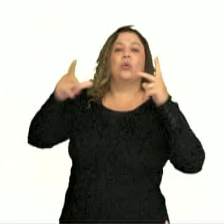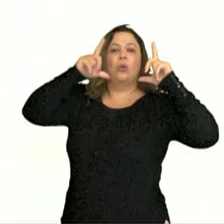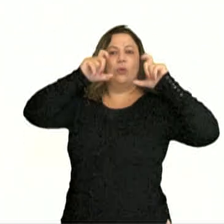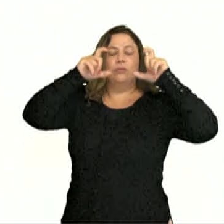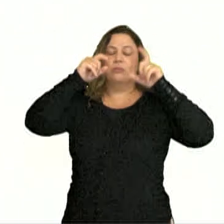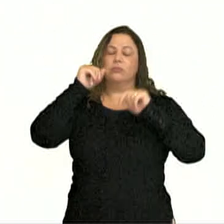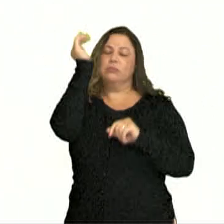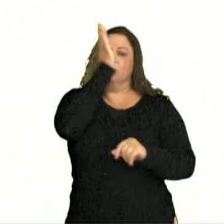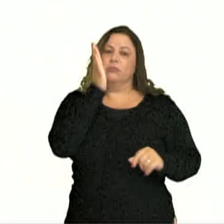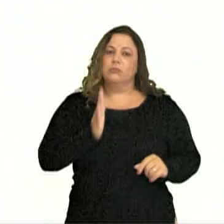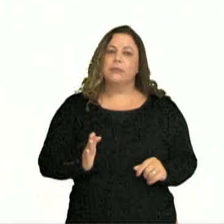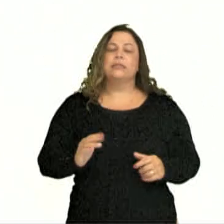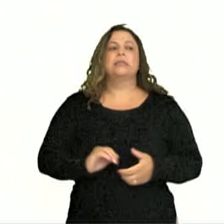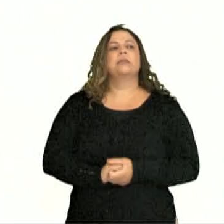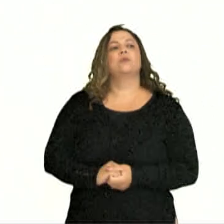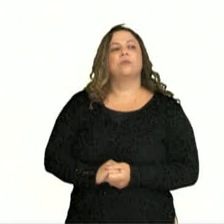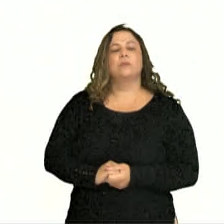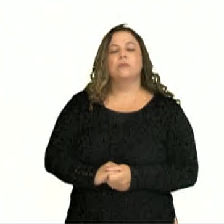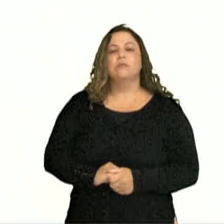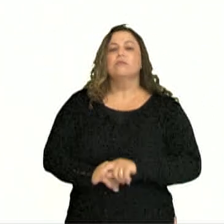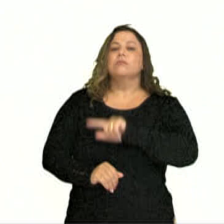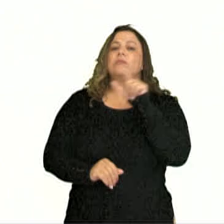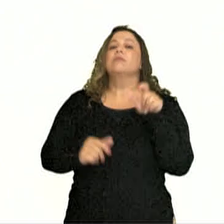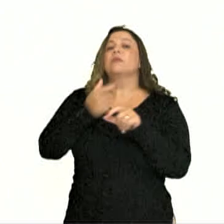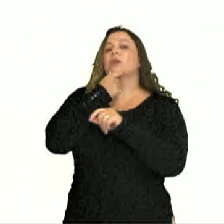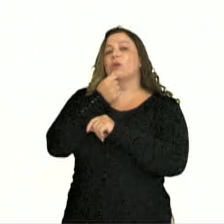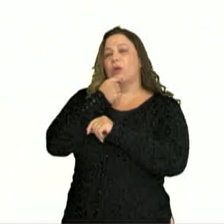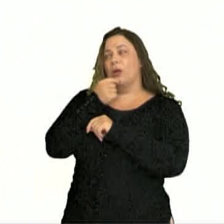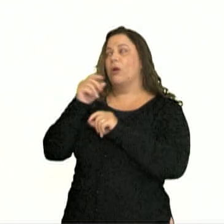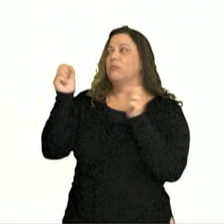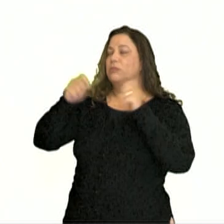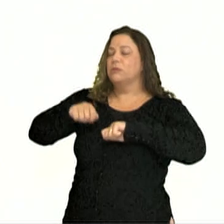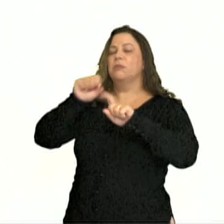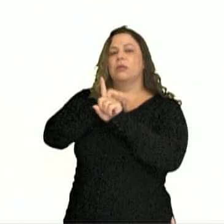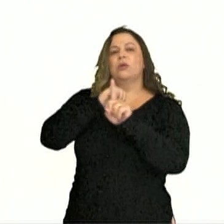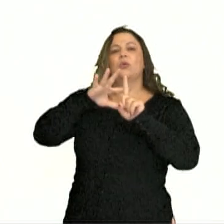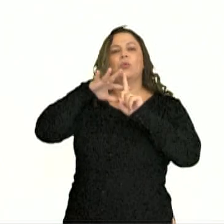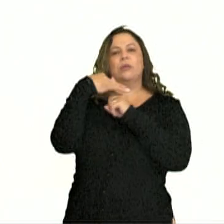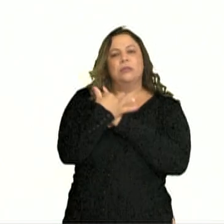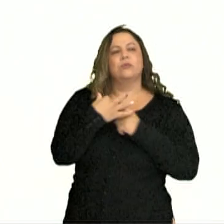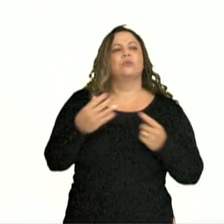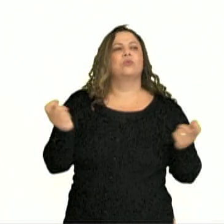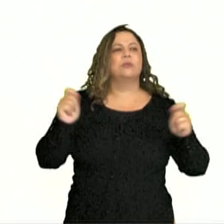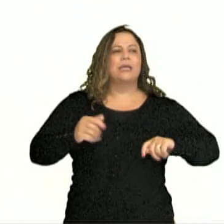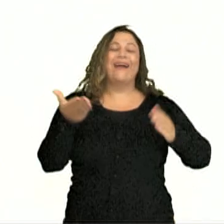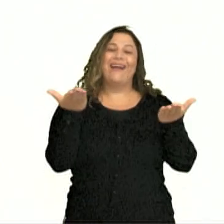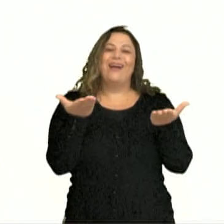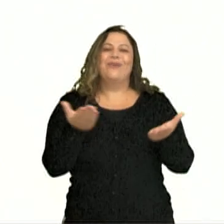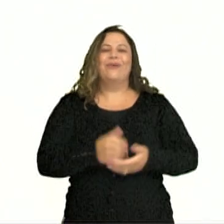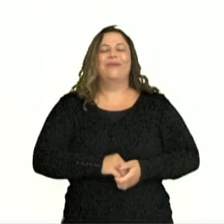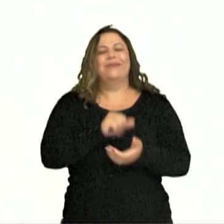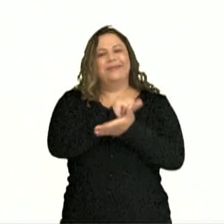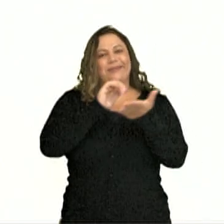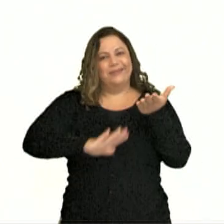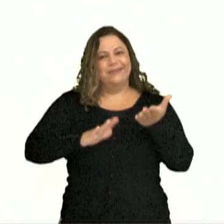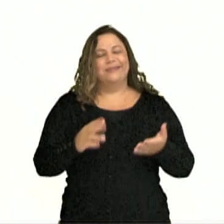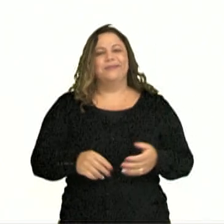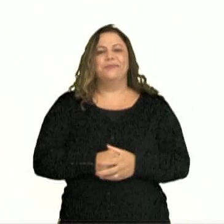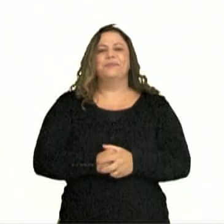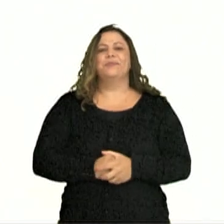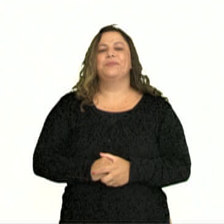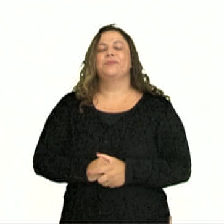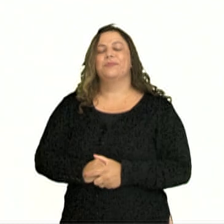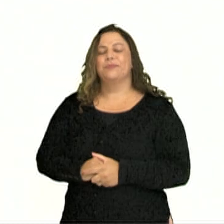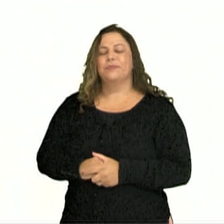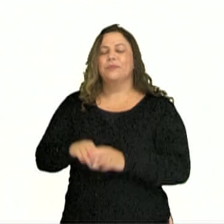O Sebastião Salgado também trabalha com questões sociais. Vamos agora a mais uma atividade para a gente reforçar um